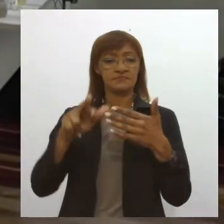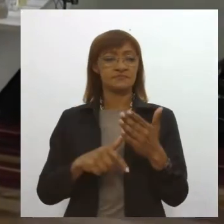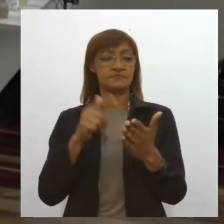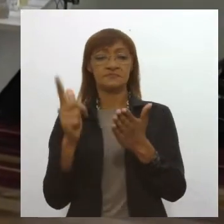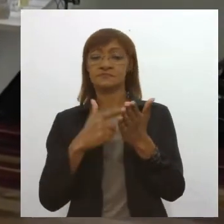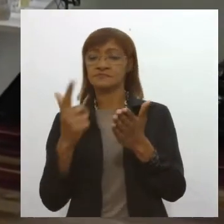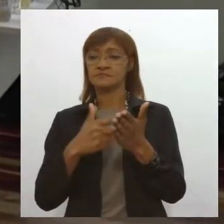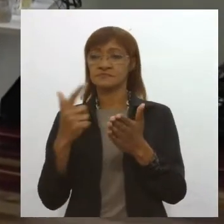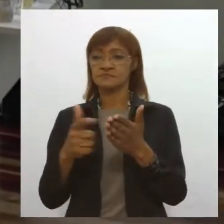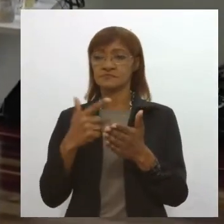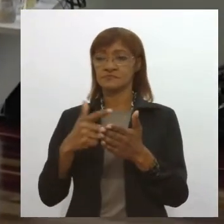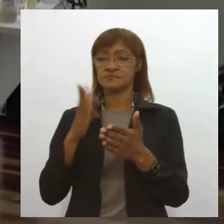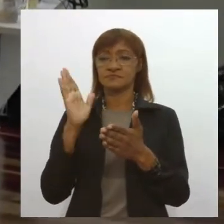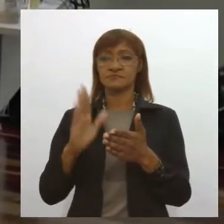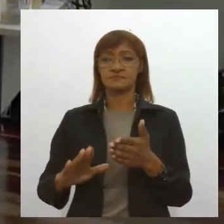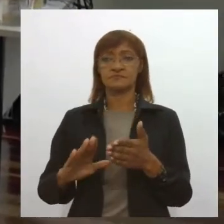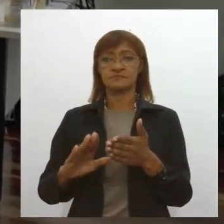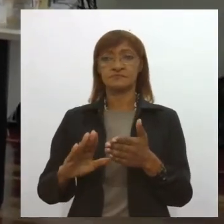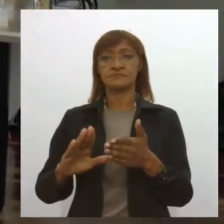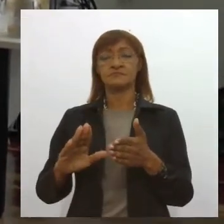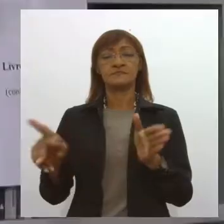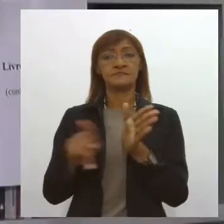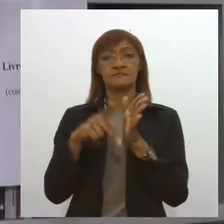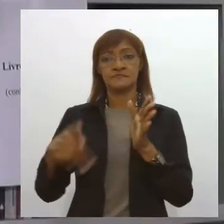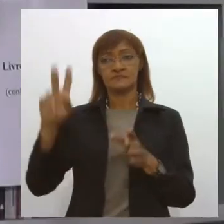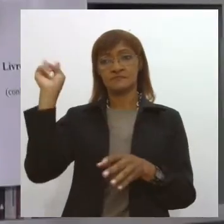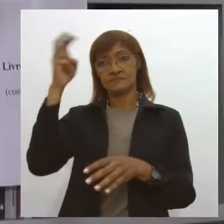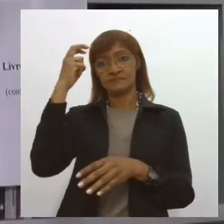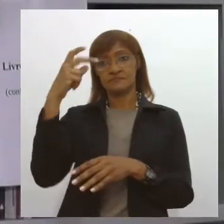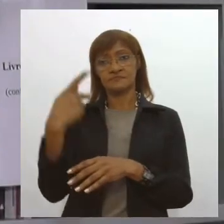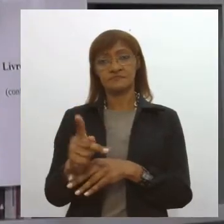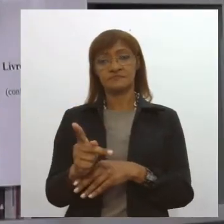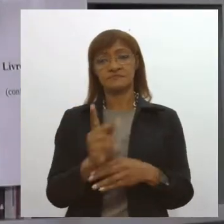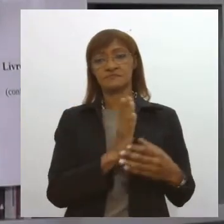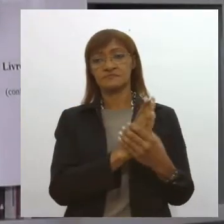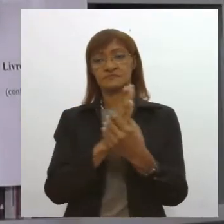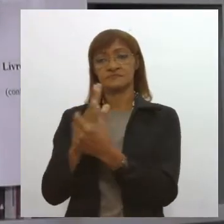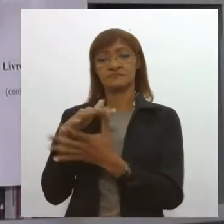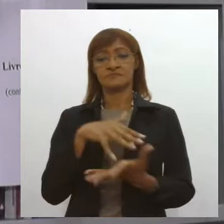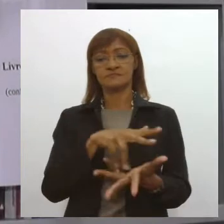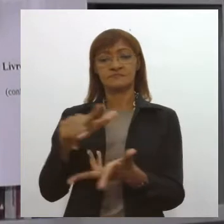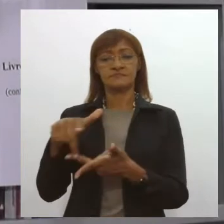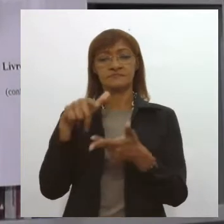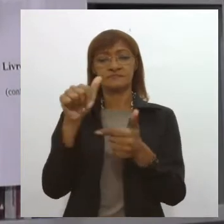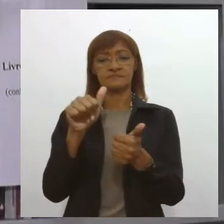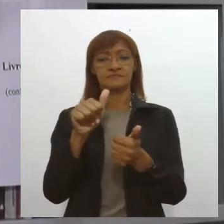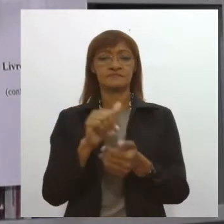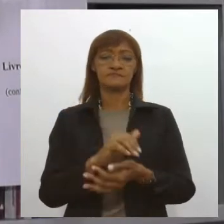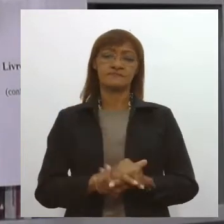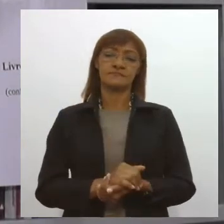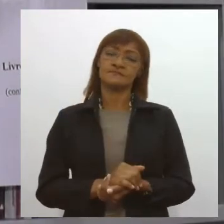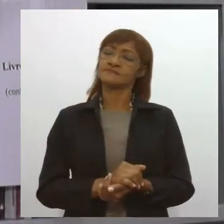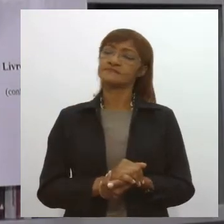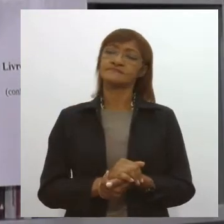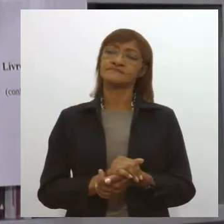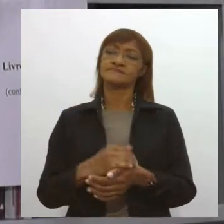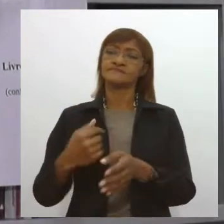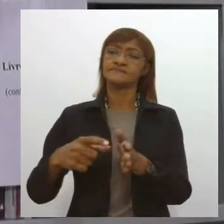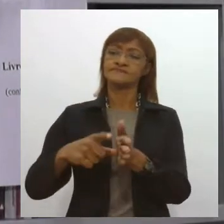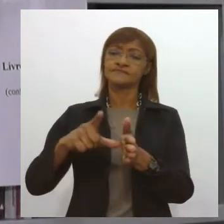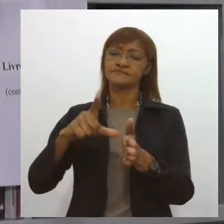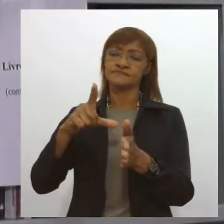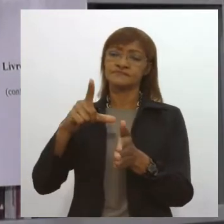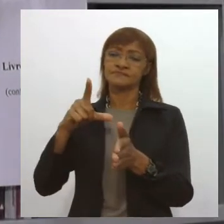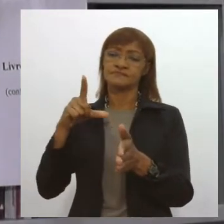faz parte da origem das bibliotecas no mundo inteiro. Desde as civilizações mais antigas, lá no